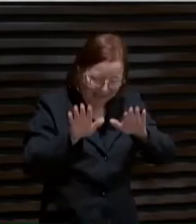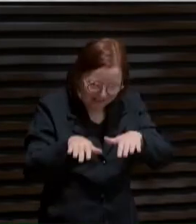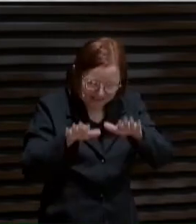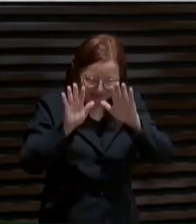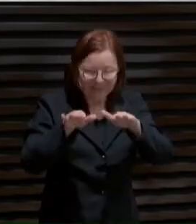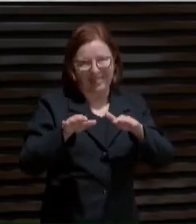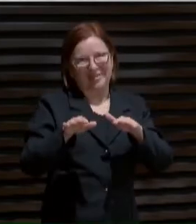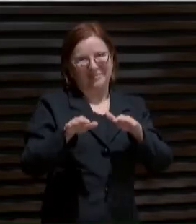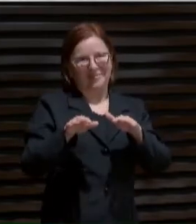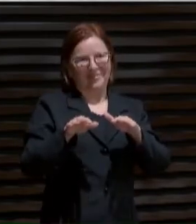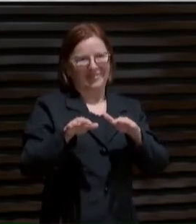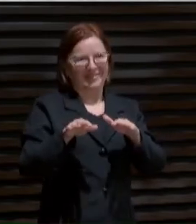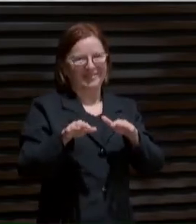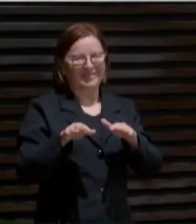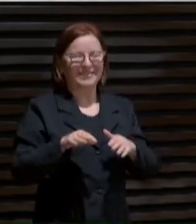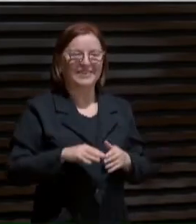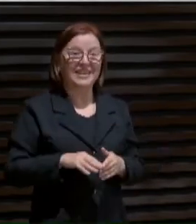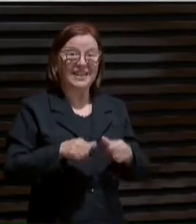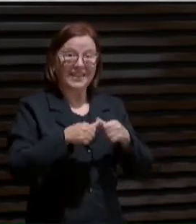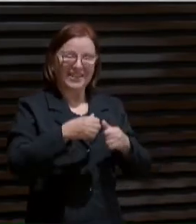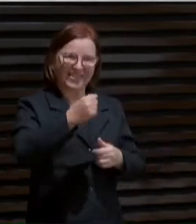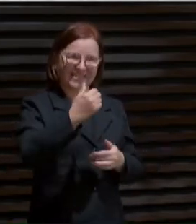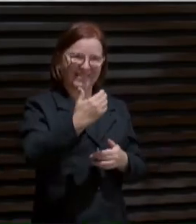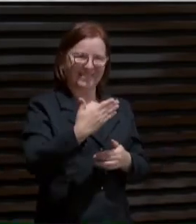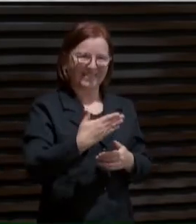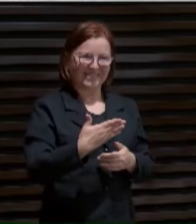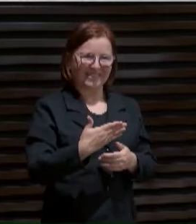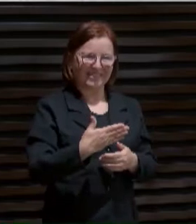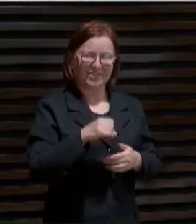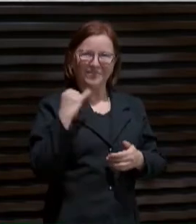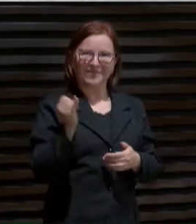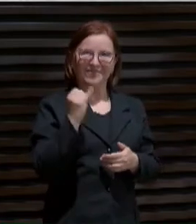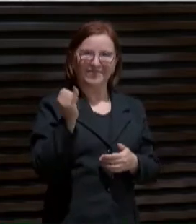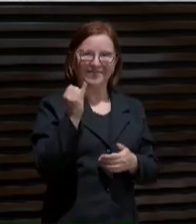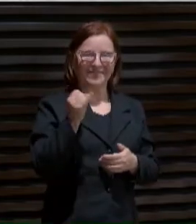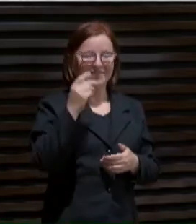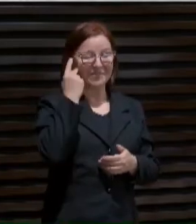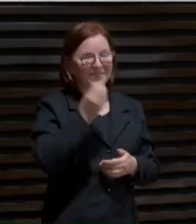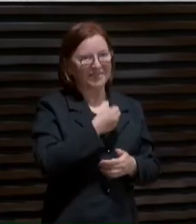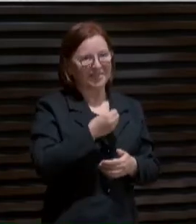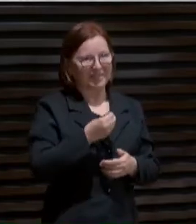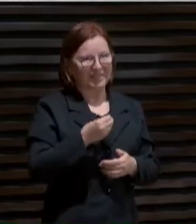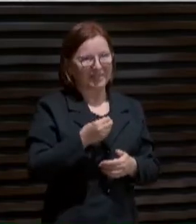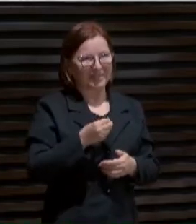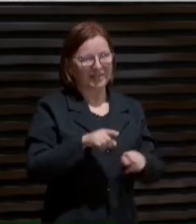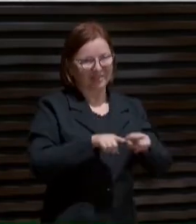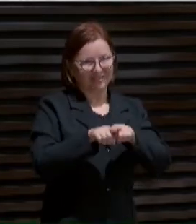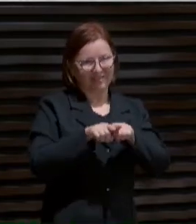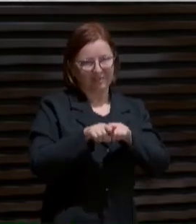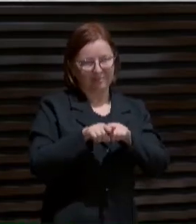precisa ser aceitável Esse é um assunto fundamental para a vida da igreja